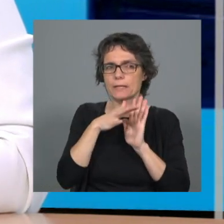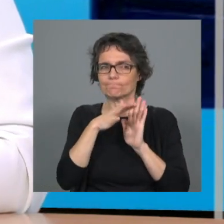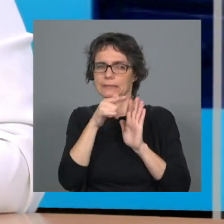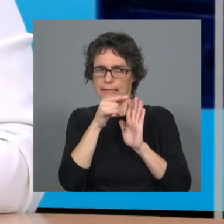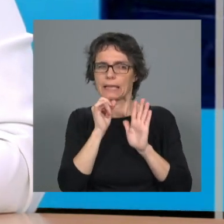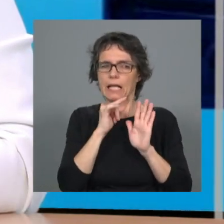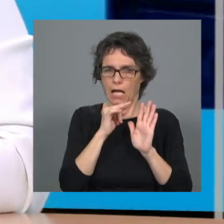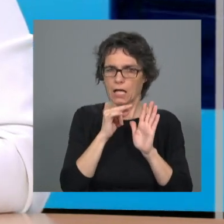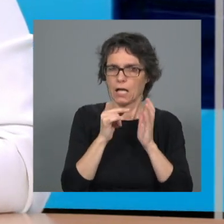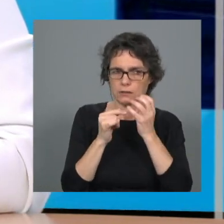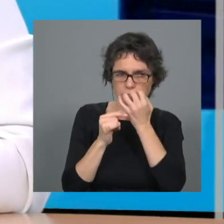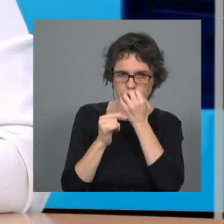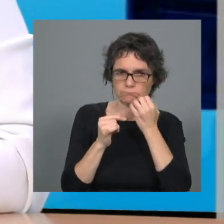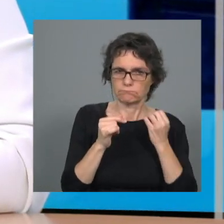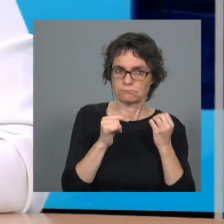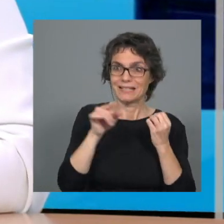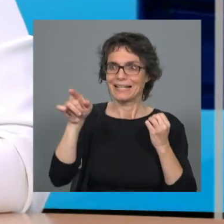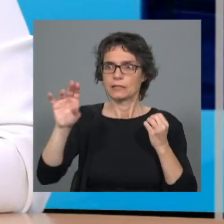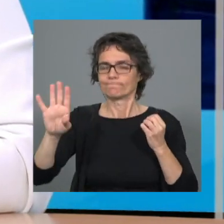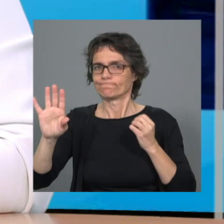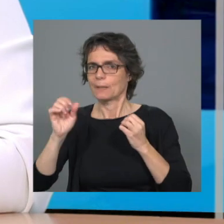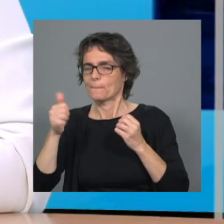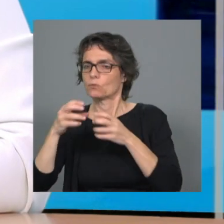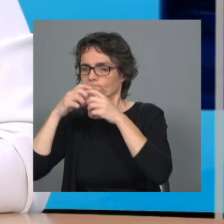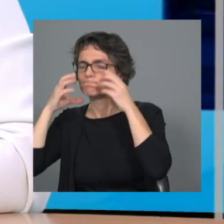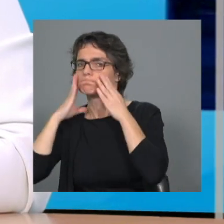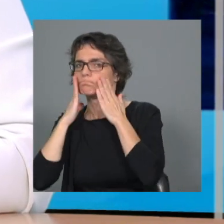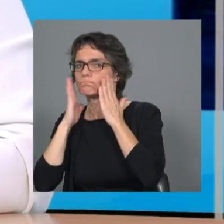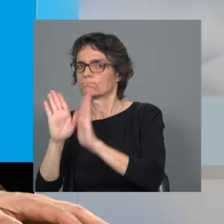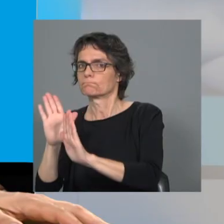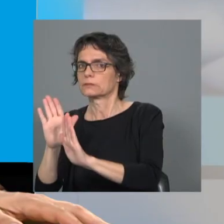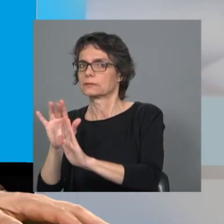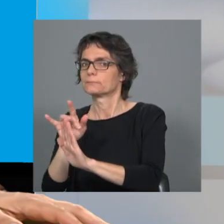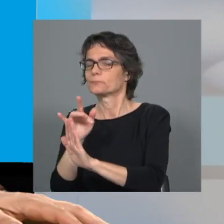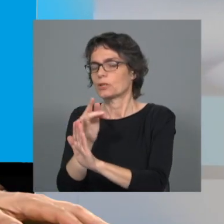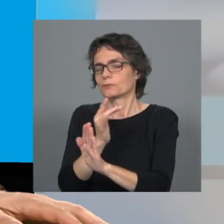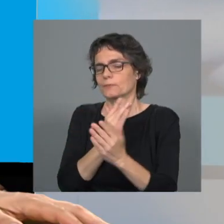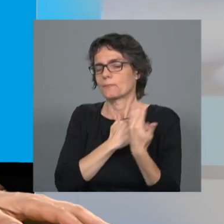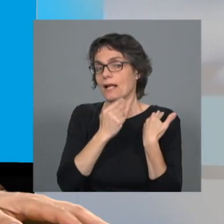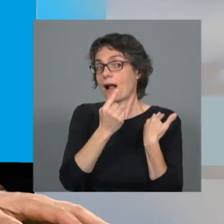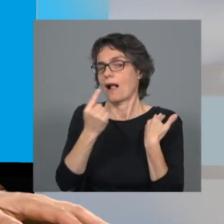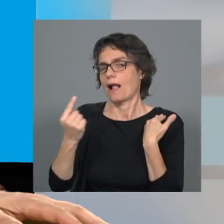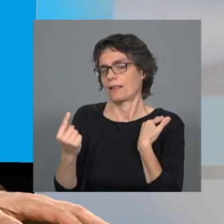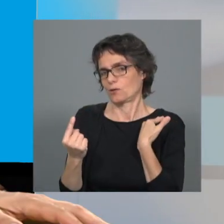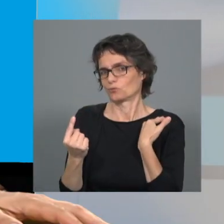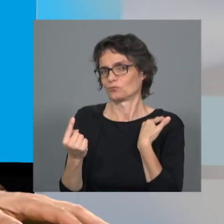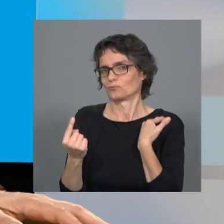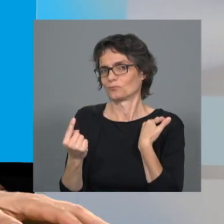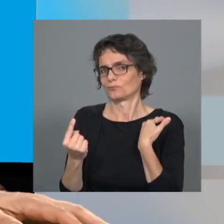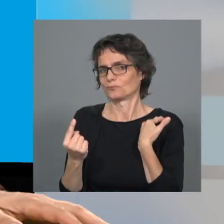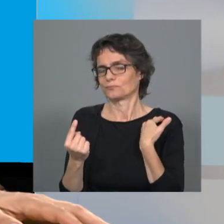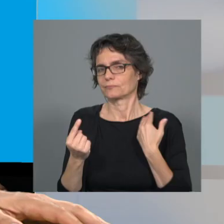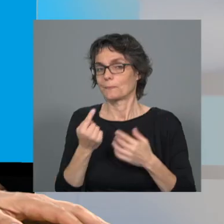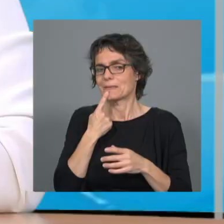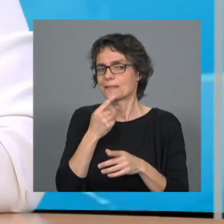um bocadinho os cuidados, mas tudo uma questão de bom senso. É tudo É sempre uma questão de bom senso, mas como sabemos,